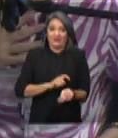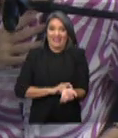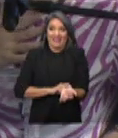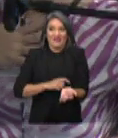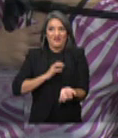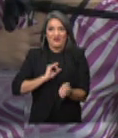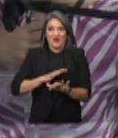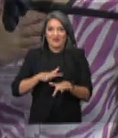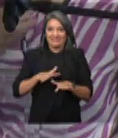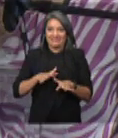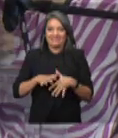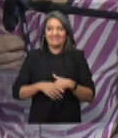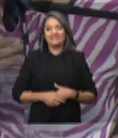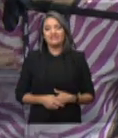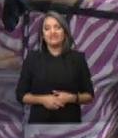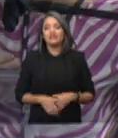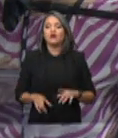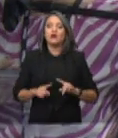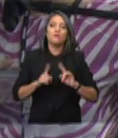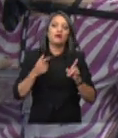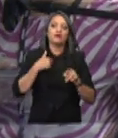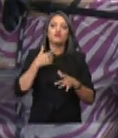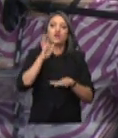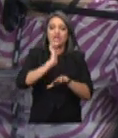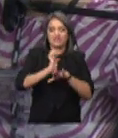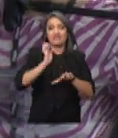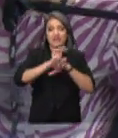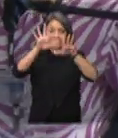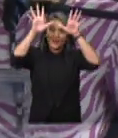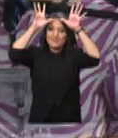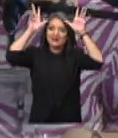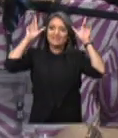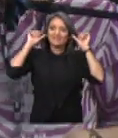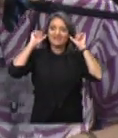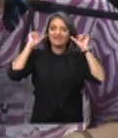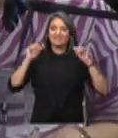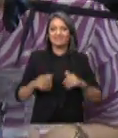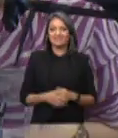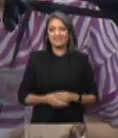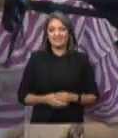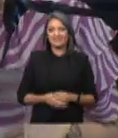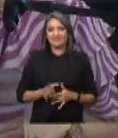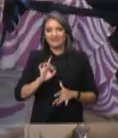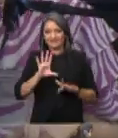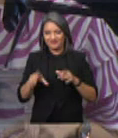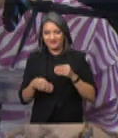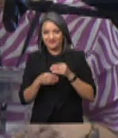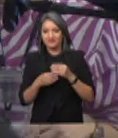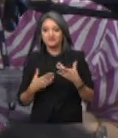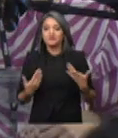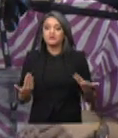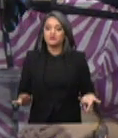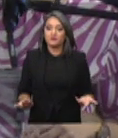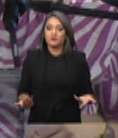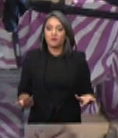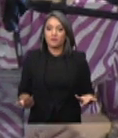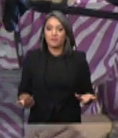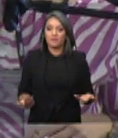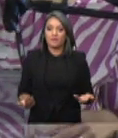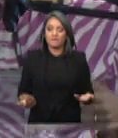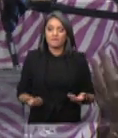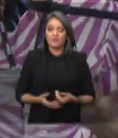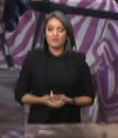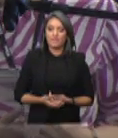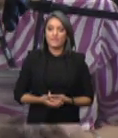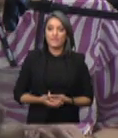nervosa Mas eu sou do Estado do Amazonas viu Ministro só para complementar então é